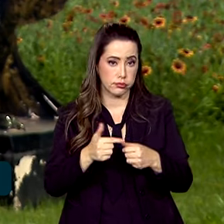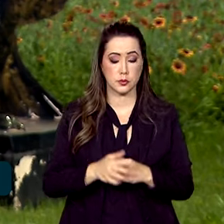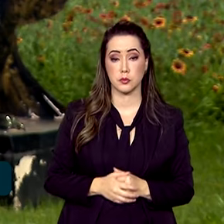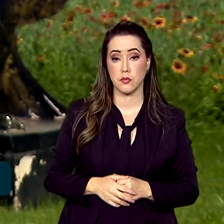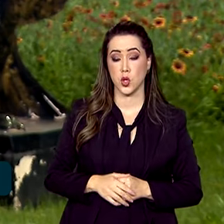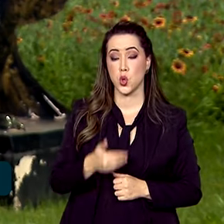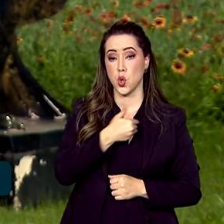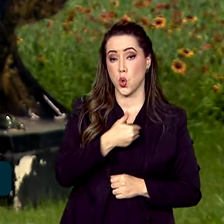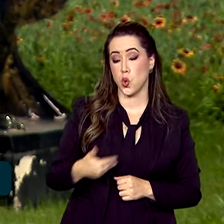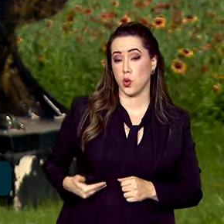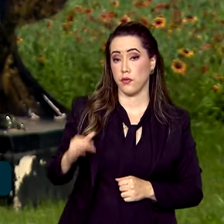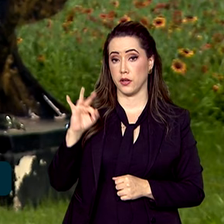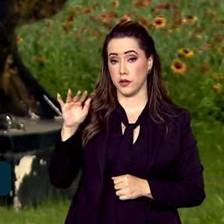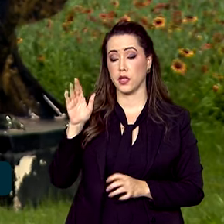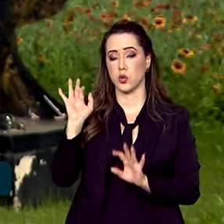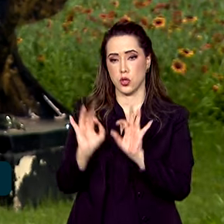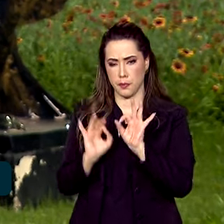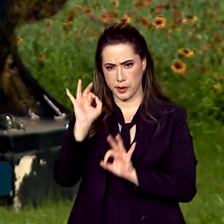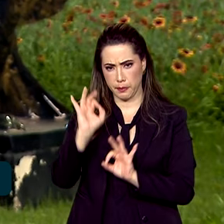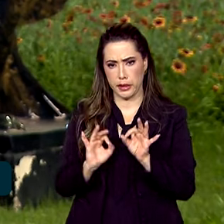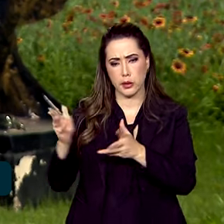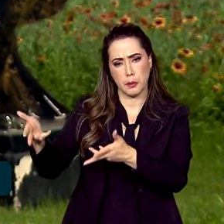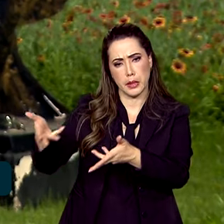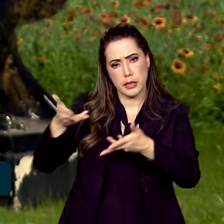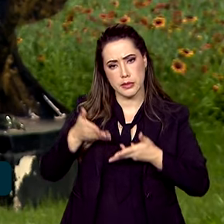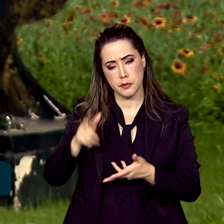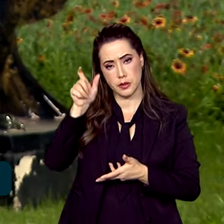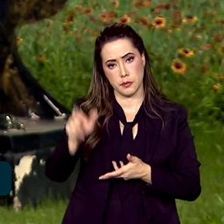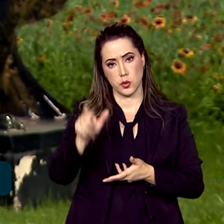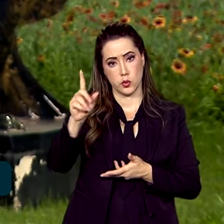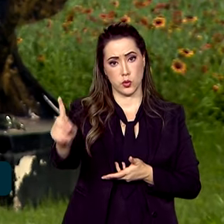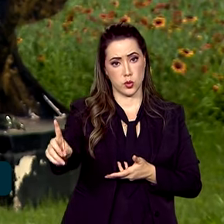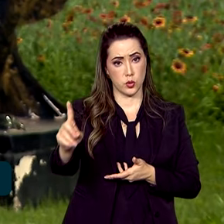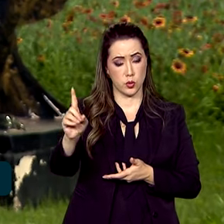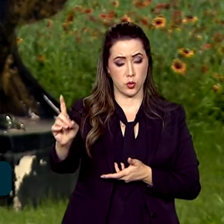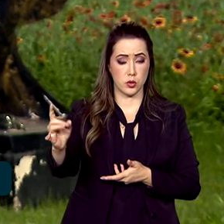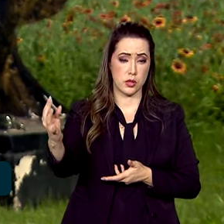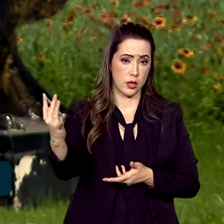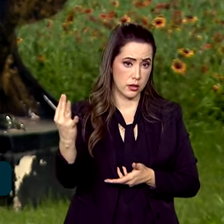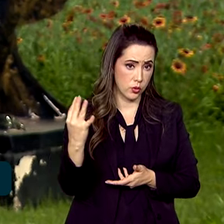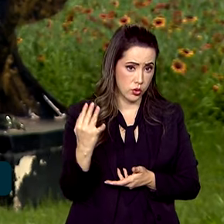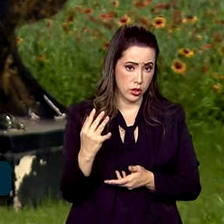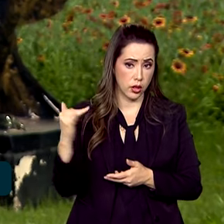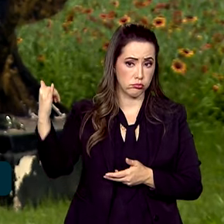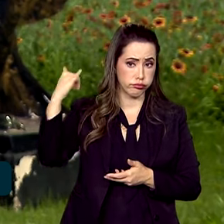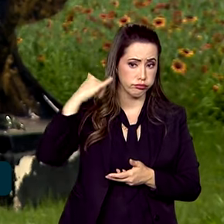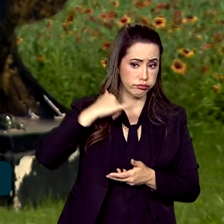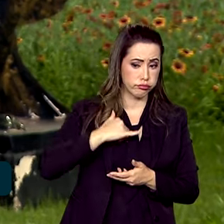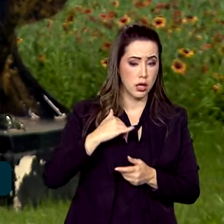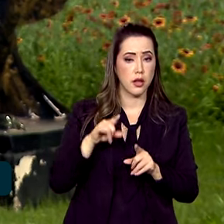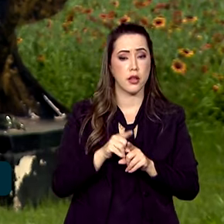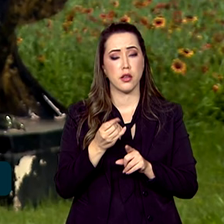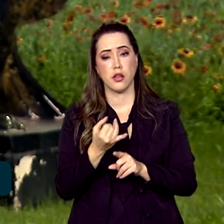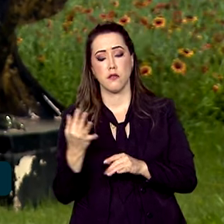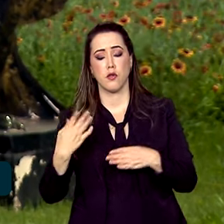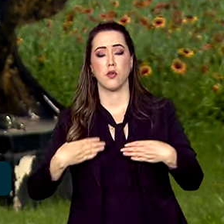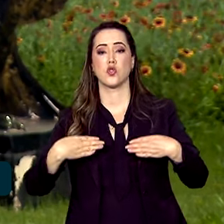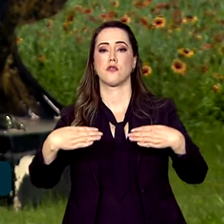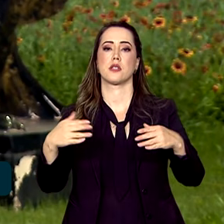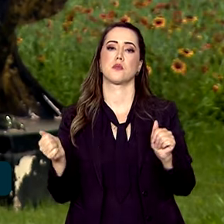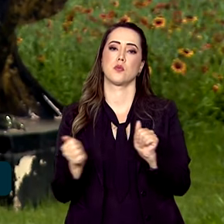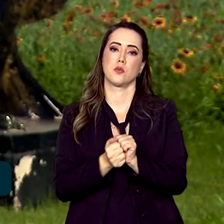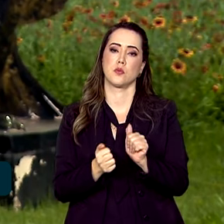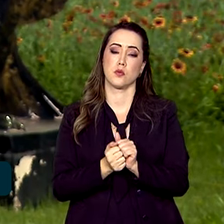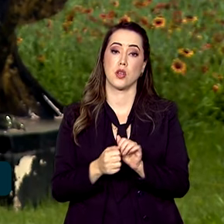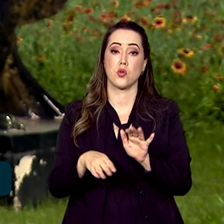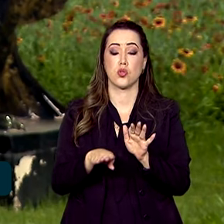de acolhimento preparada para essas pessoas que vão chegar e que envolve políticas de vários ministérios. Assim que eles